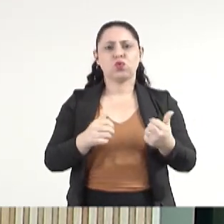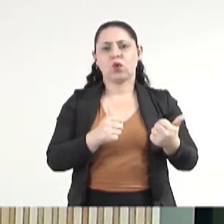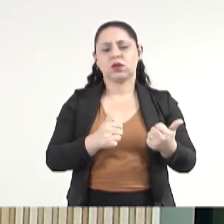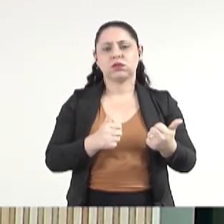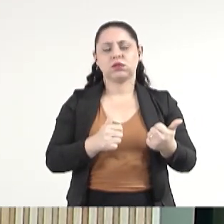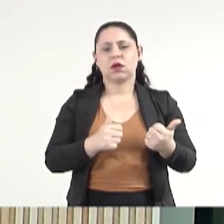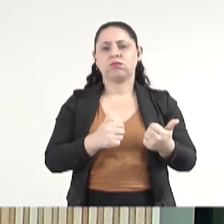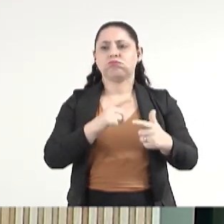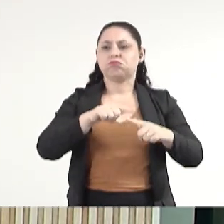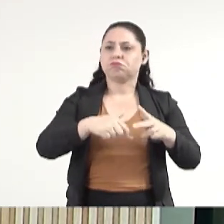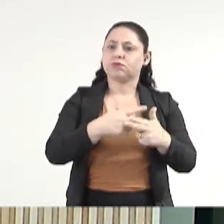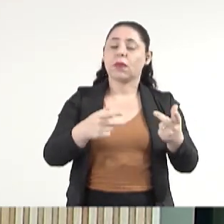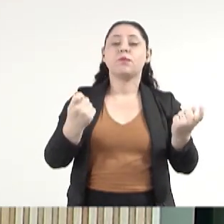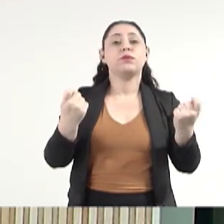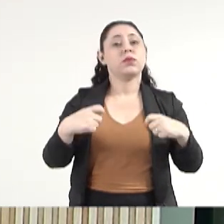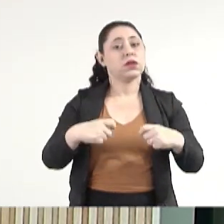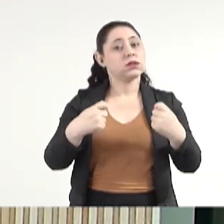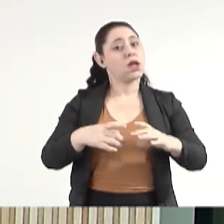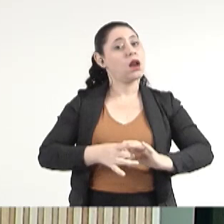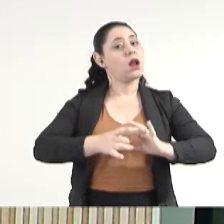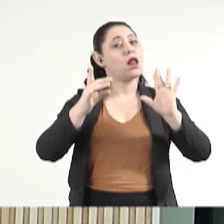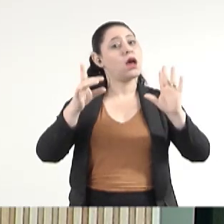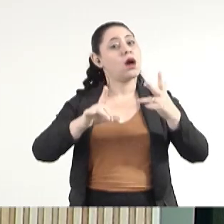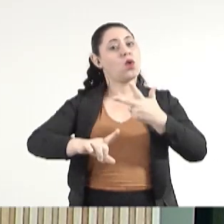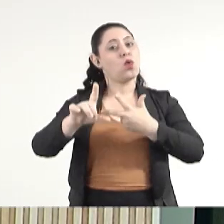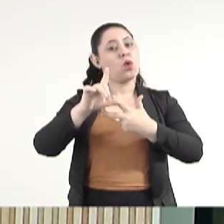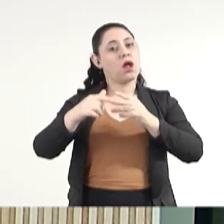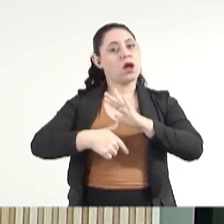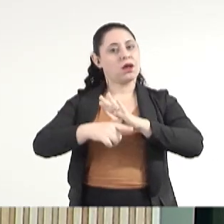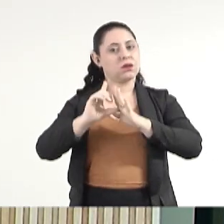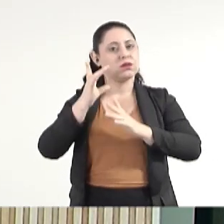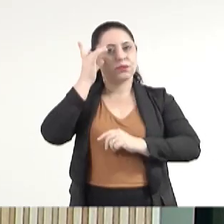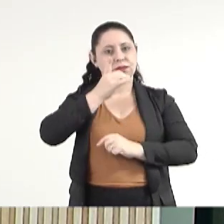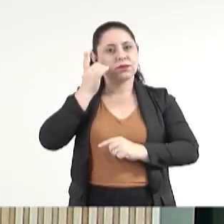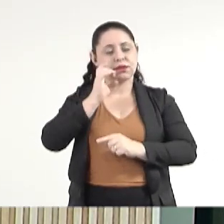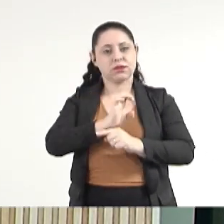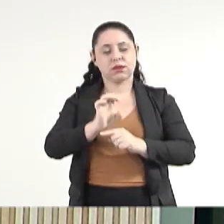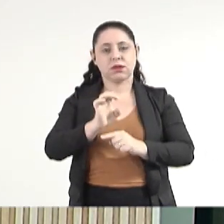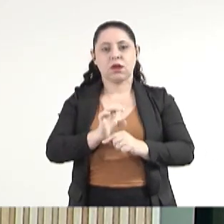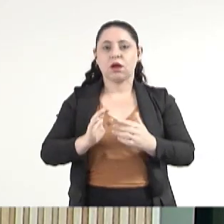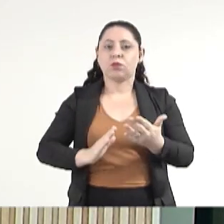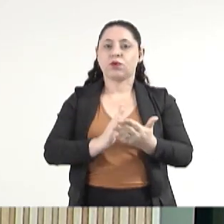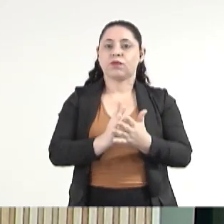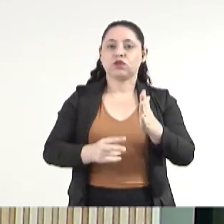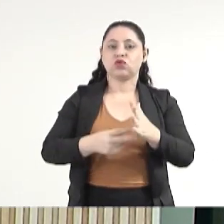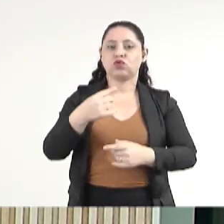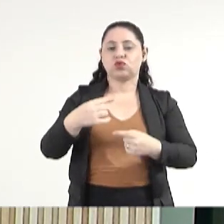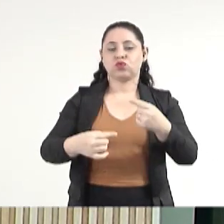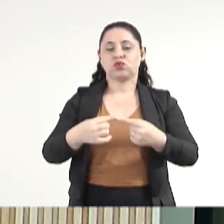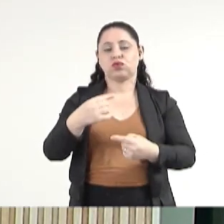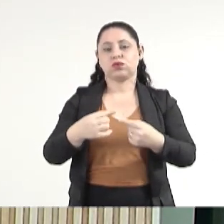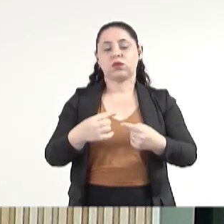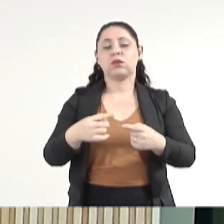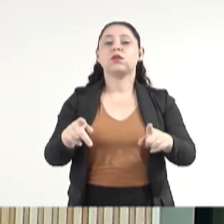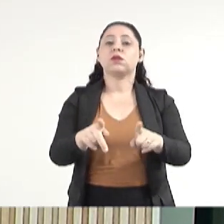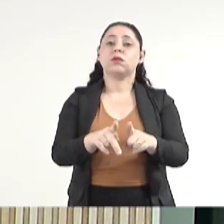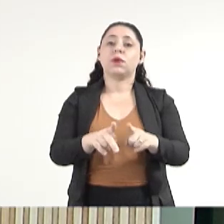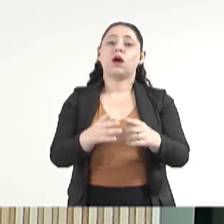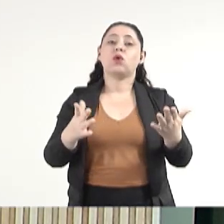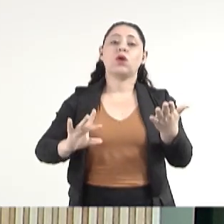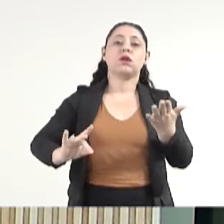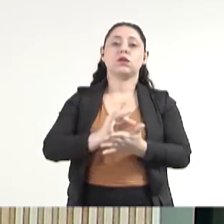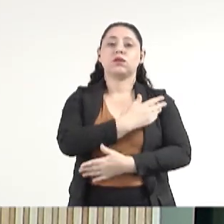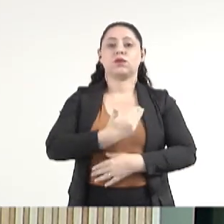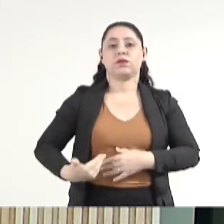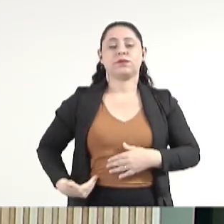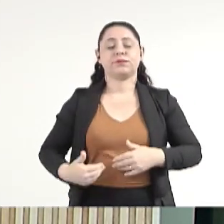doação de imóvel a um município, é necessária essa anuência prévia dos deputados estaduais, então, que aprovaram em segunda discussão, matéria que também